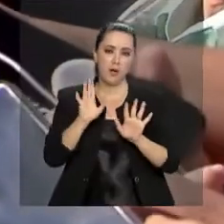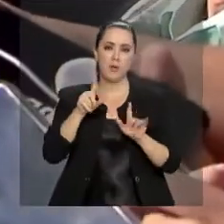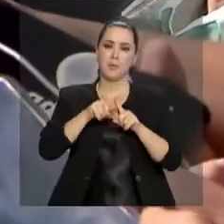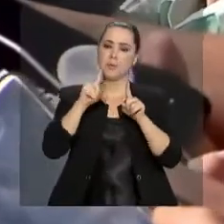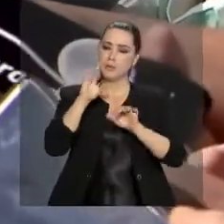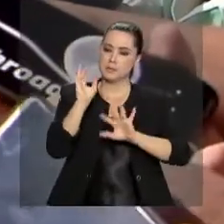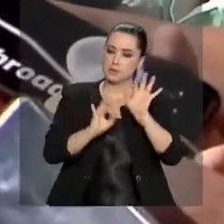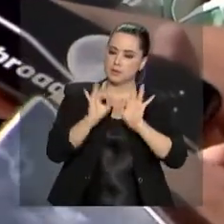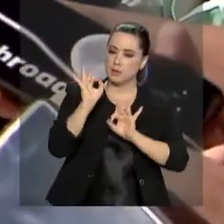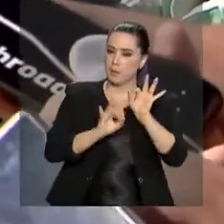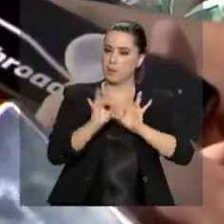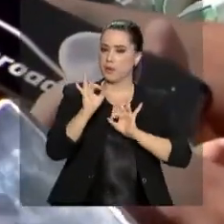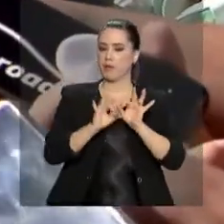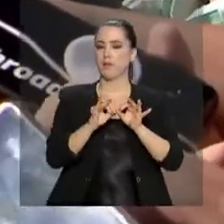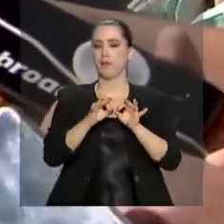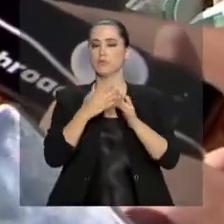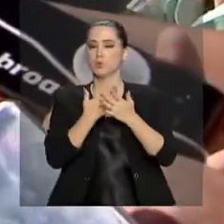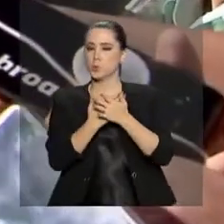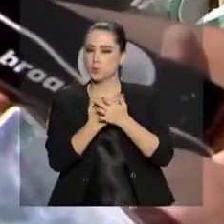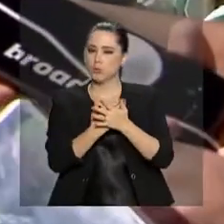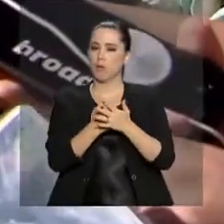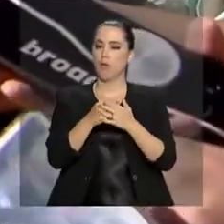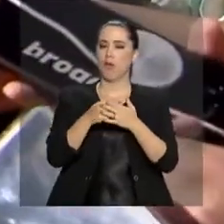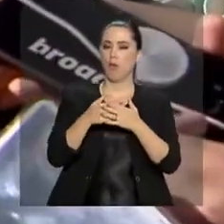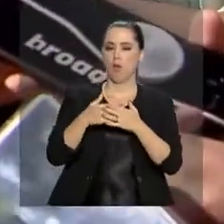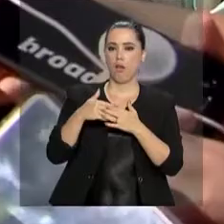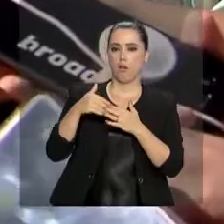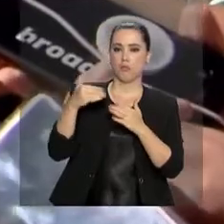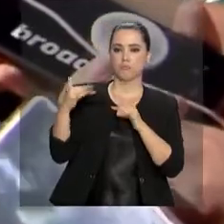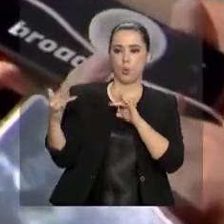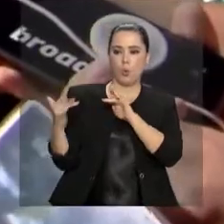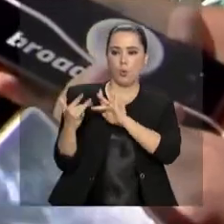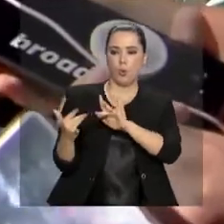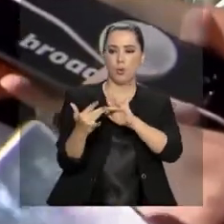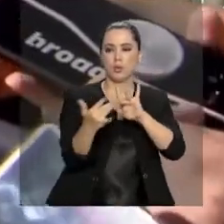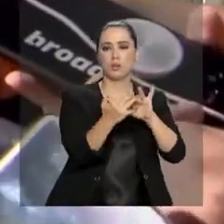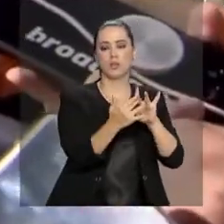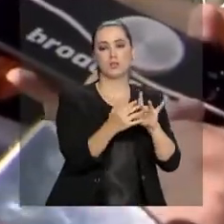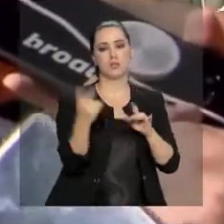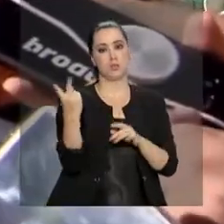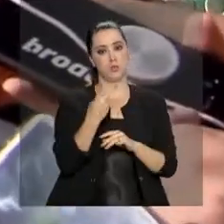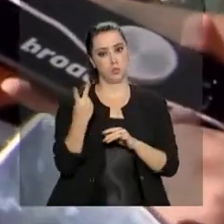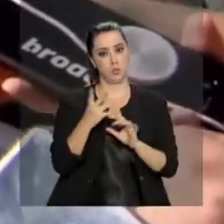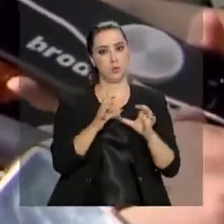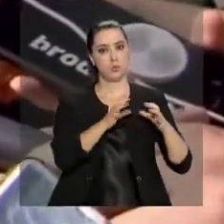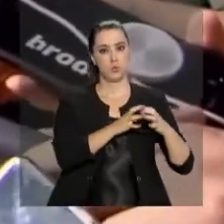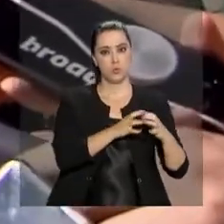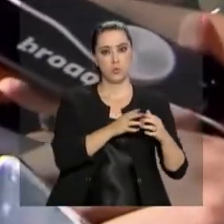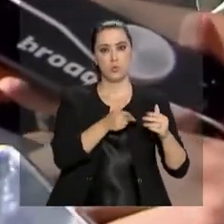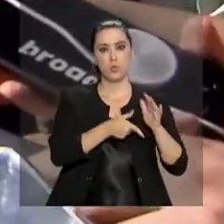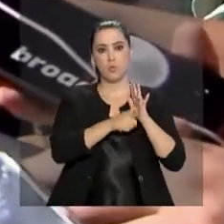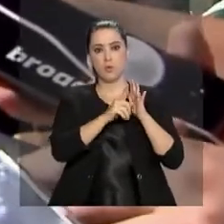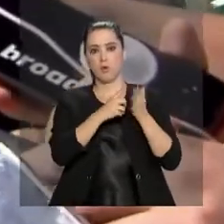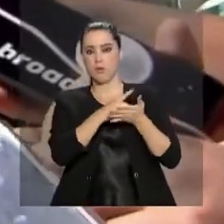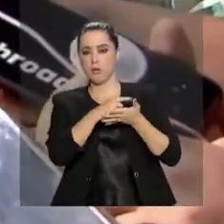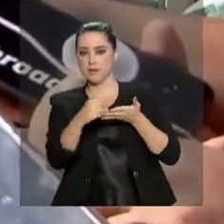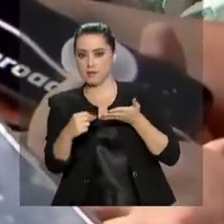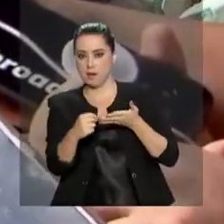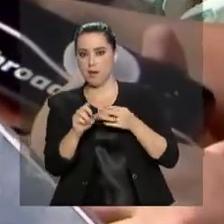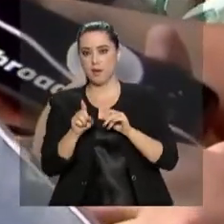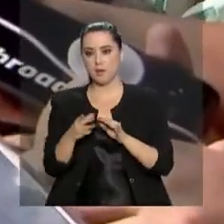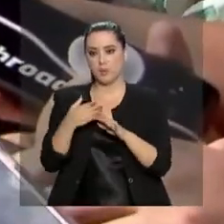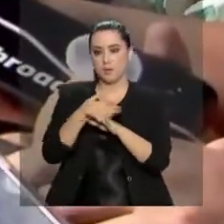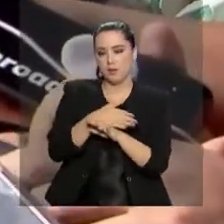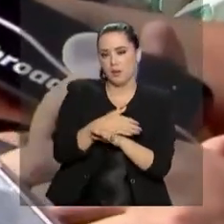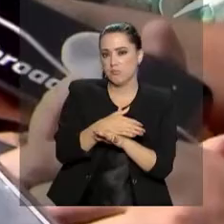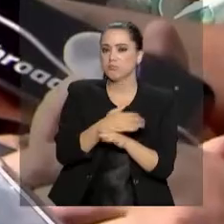elaborada preciso ter muito entendimento entre as duas equipes do governo que está saindo do governo está entrando mas eu acho que vai correr